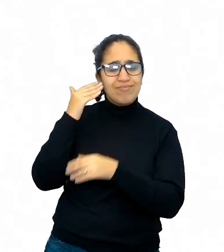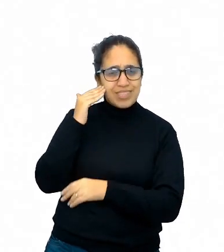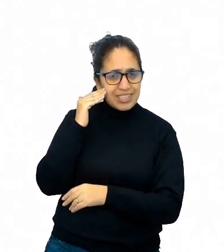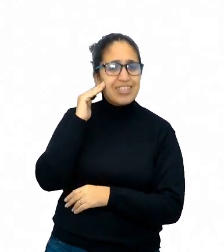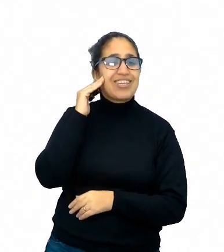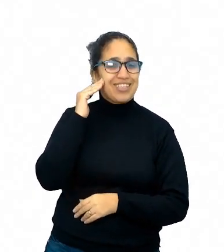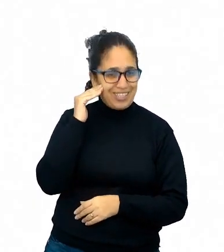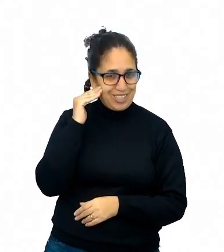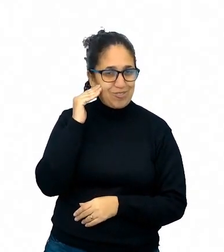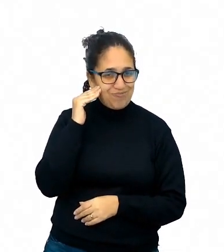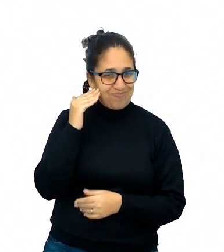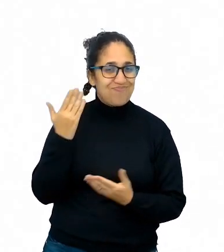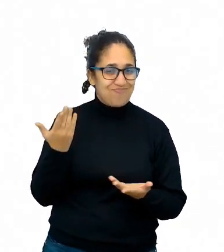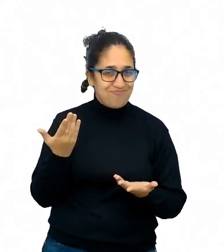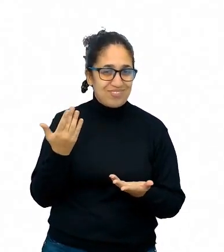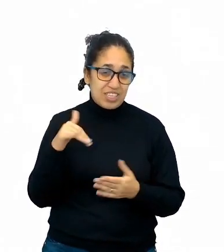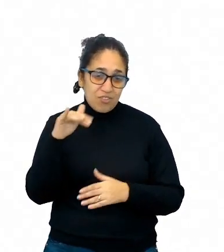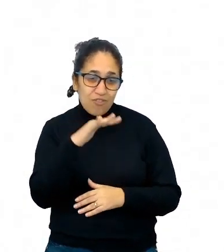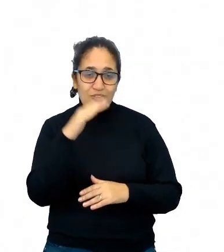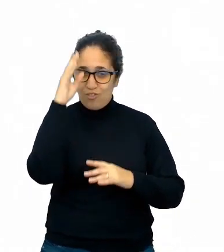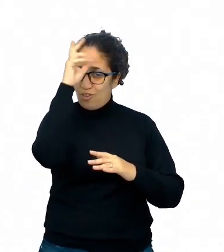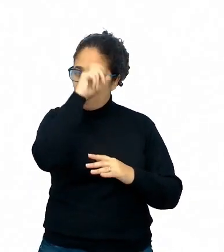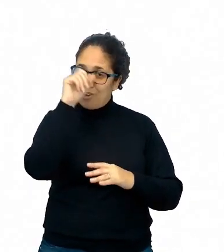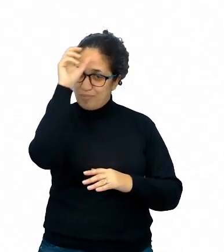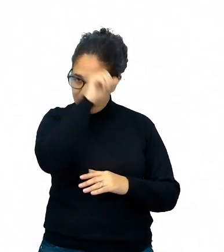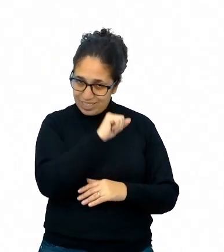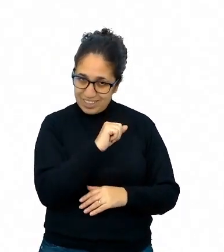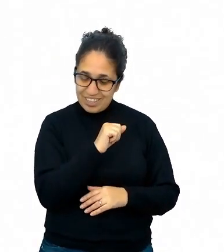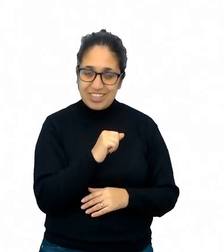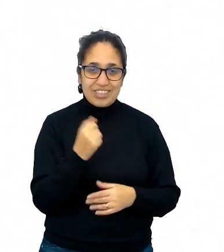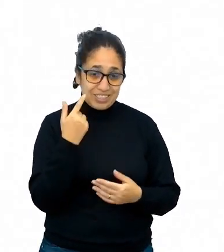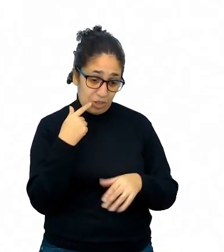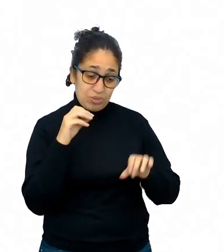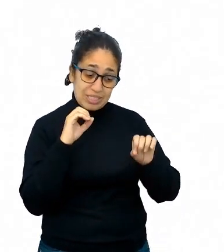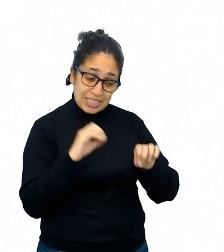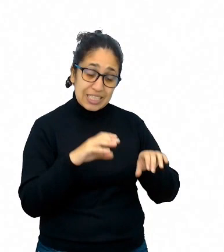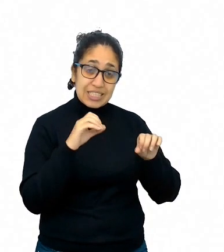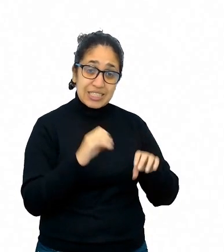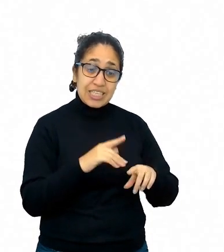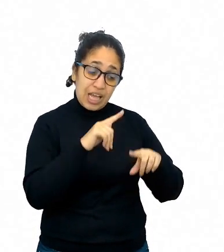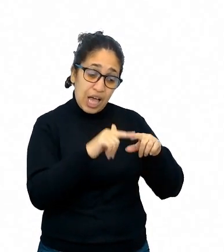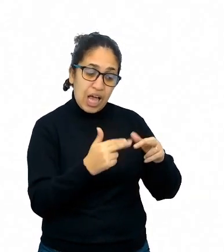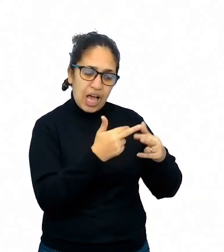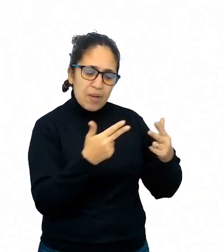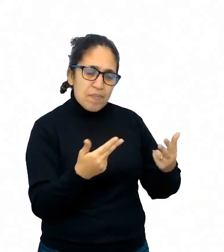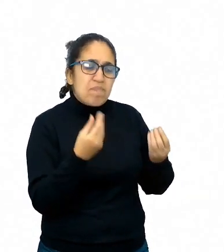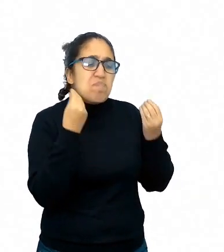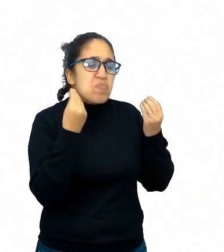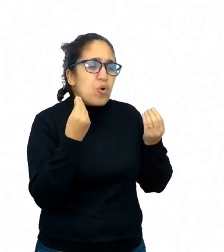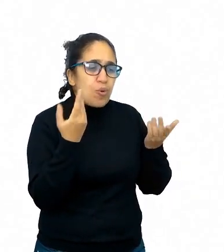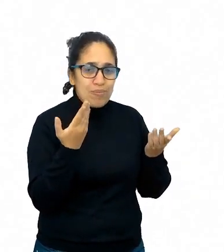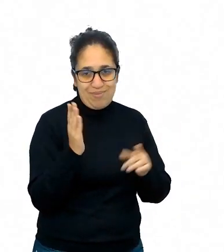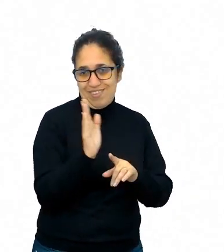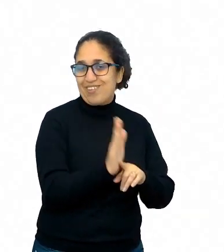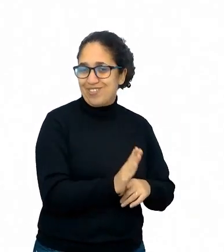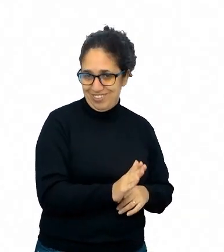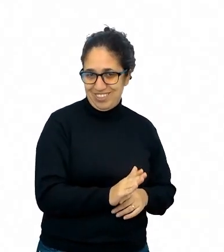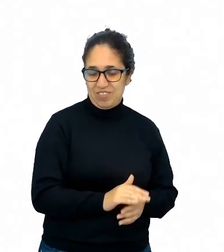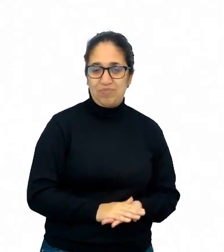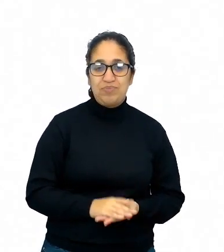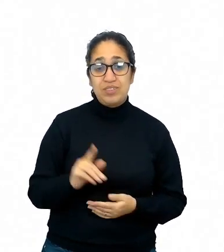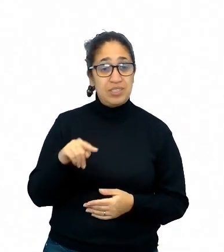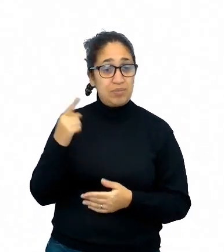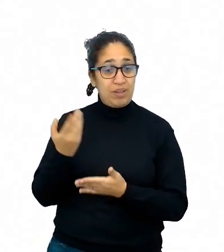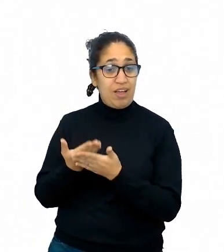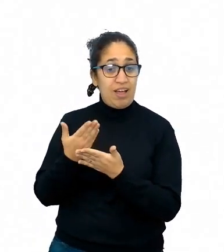esse processo, né, que envolve o aprender. Então, a gente também ensina para que essas ferramentas nos auxiliam. E as aulas 7